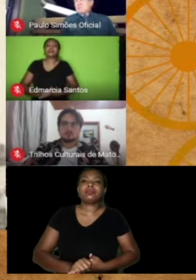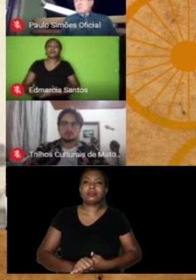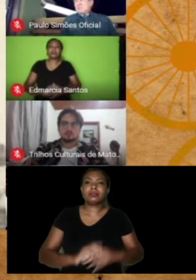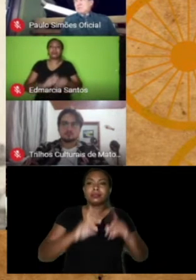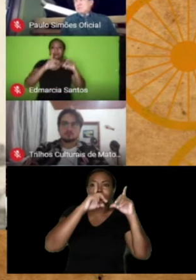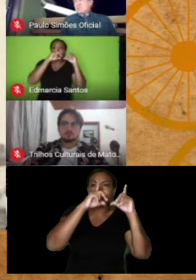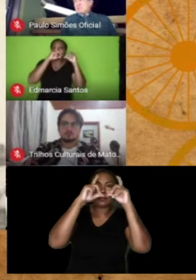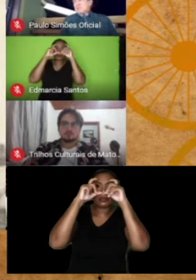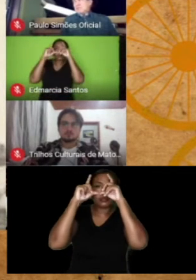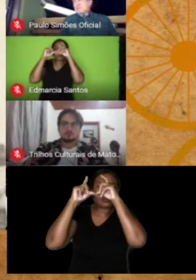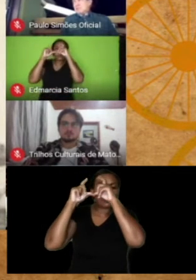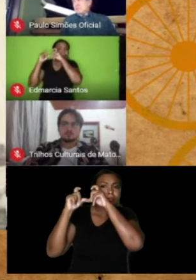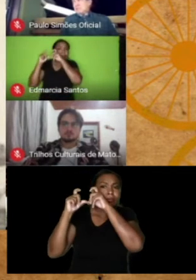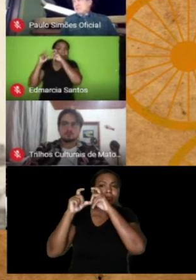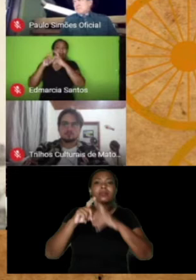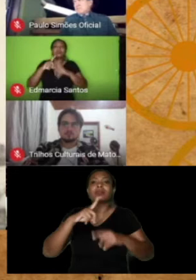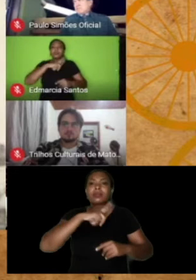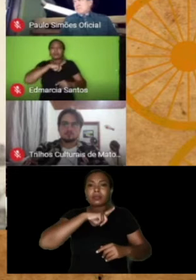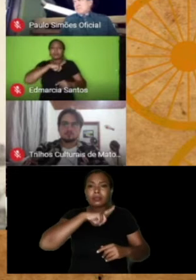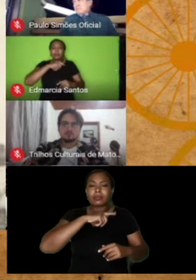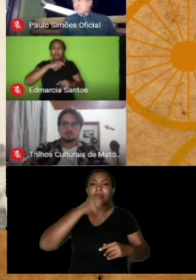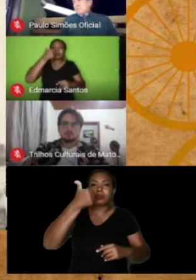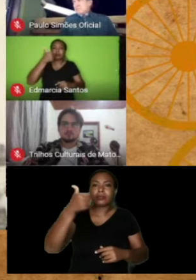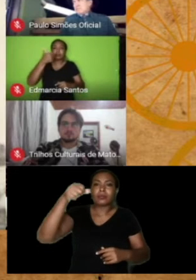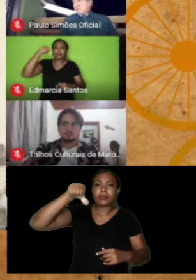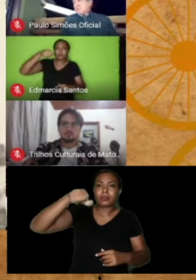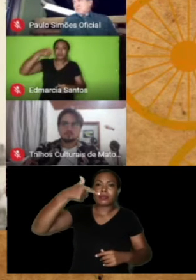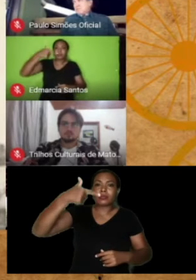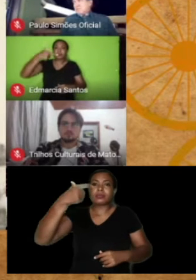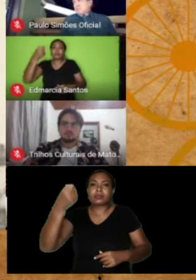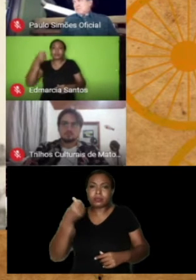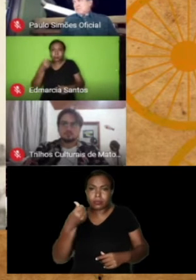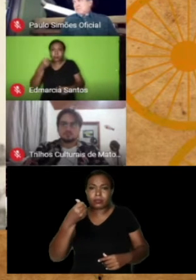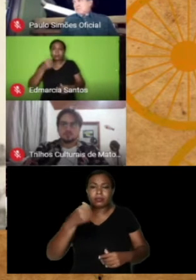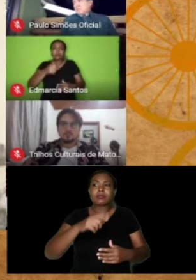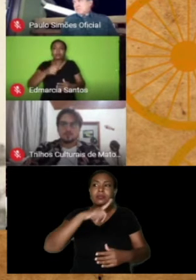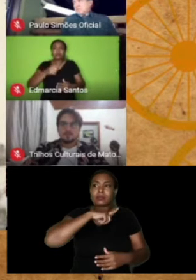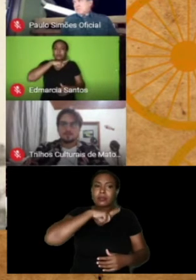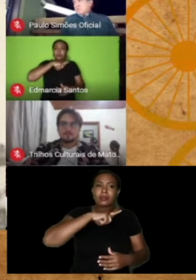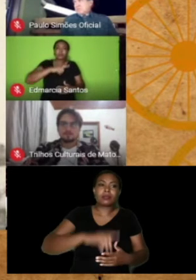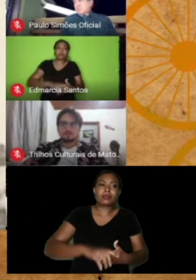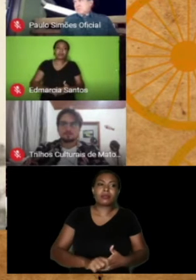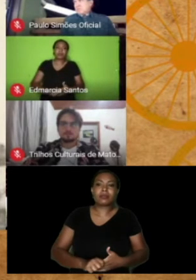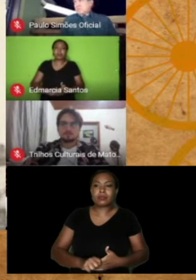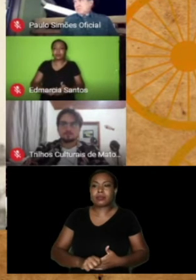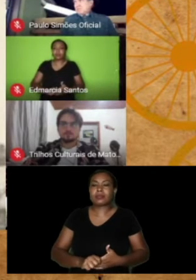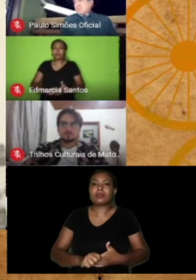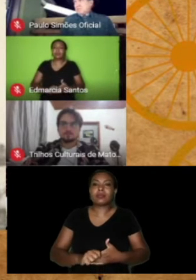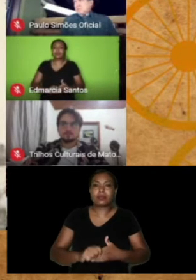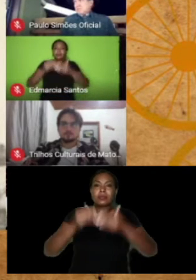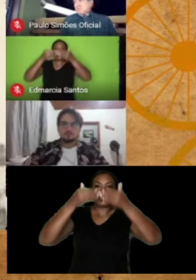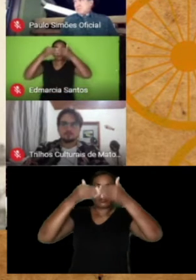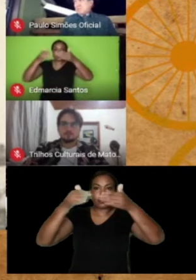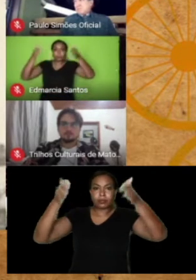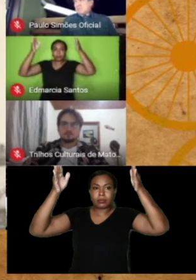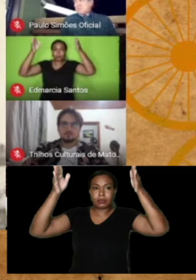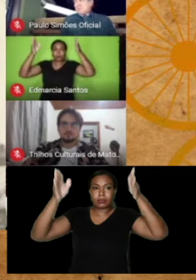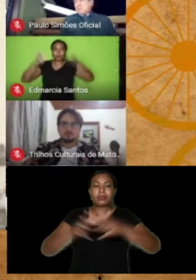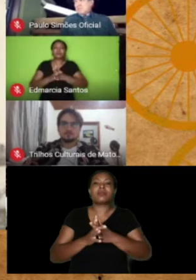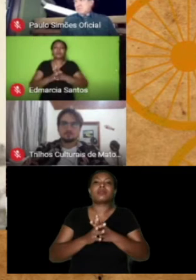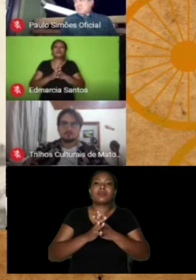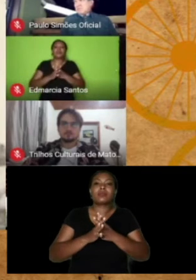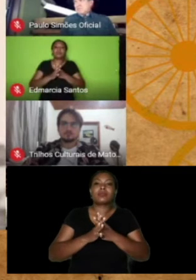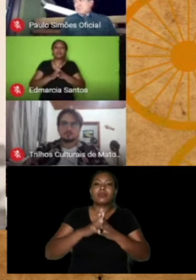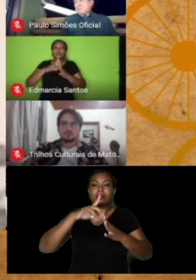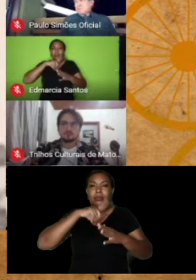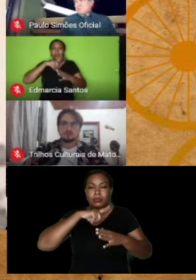Fotografias, por exemplo, como em 1926 a inauguração da estação de Pena